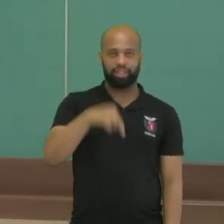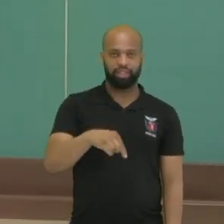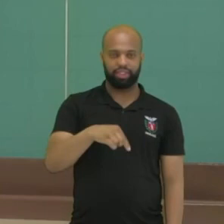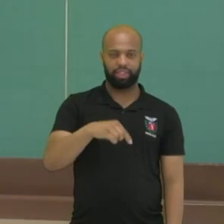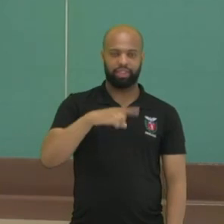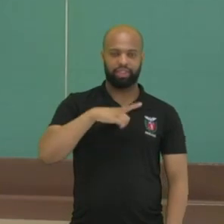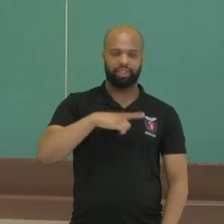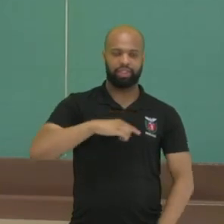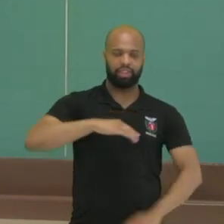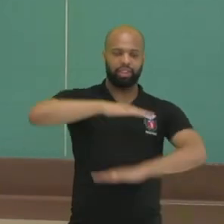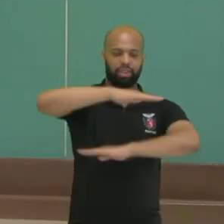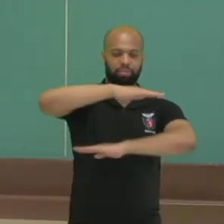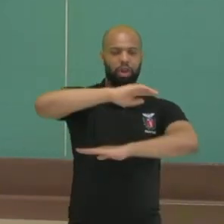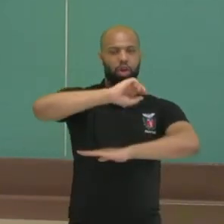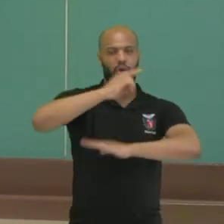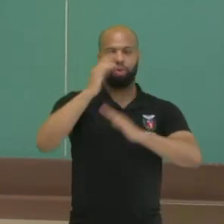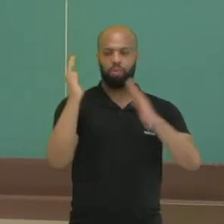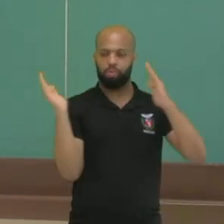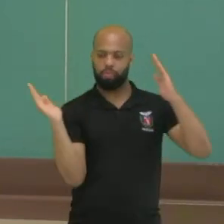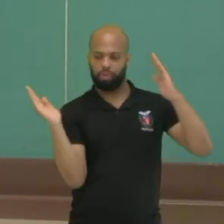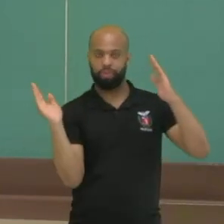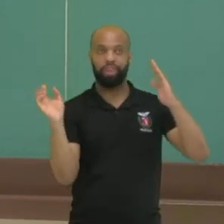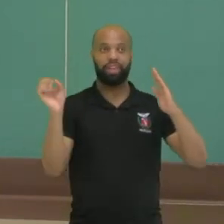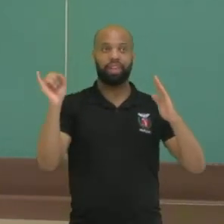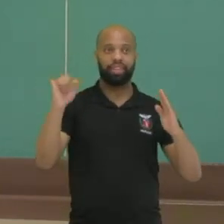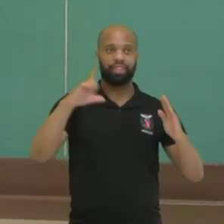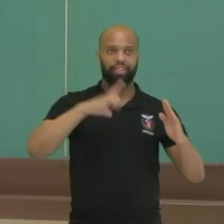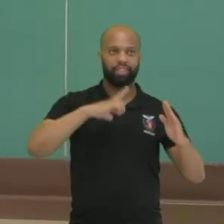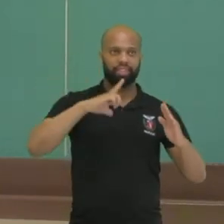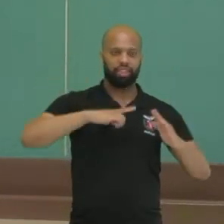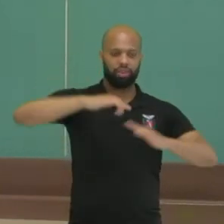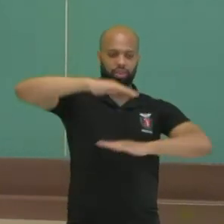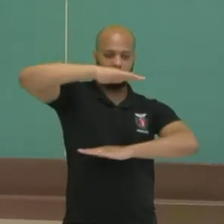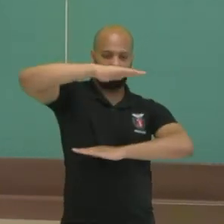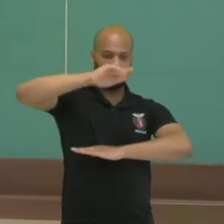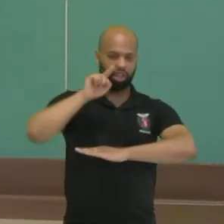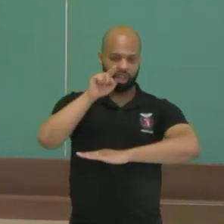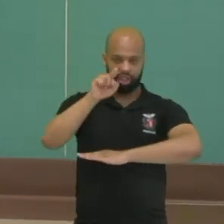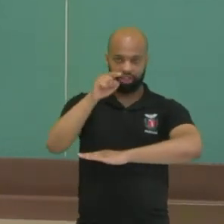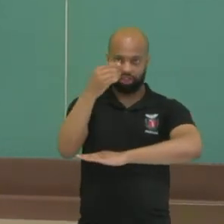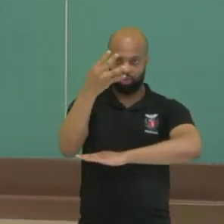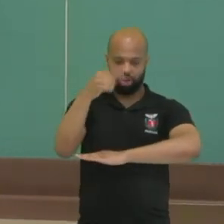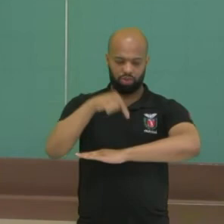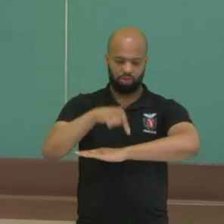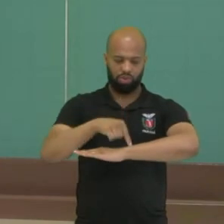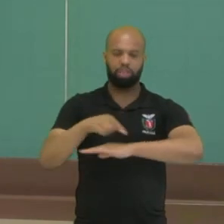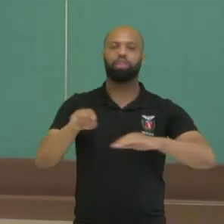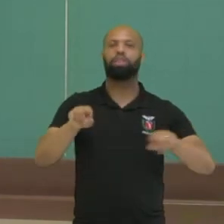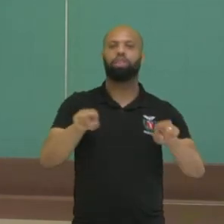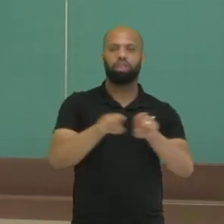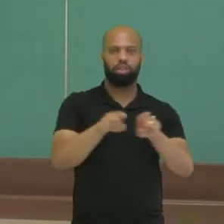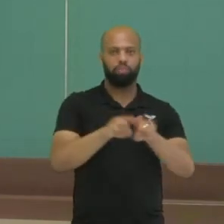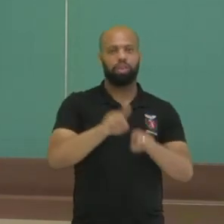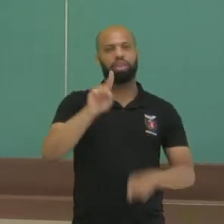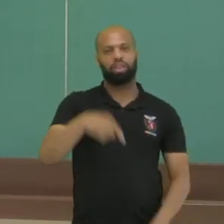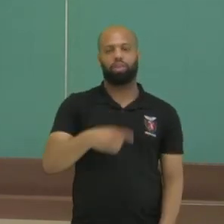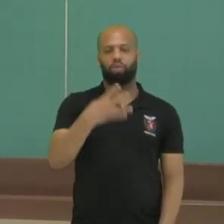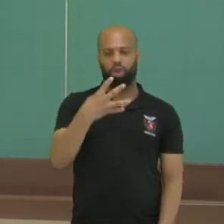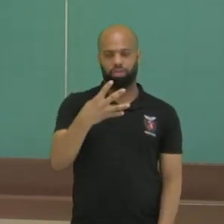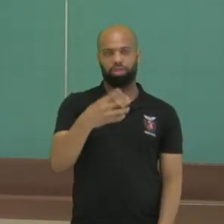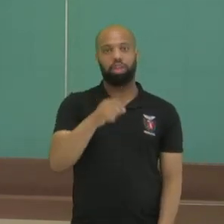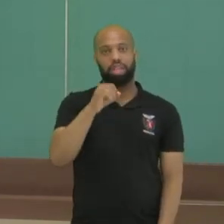opostos, esse lado mede 4, esse 4. Esse 2,83, esse aqui vai ter que ter a mesma medida, falando